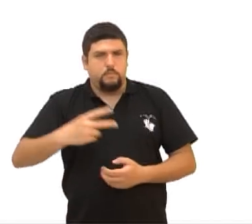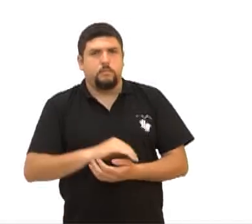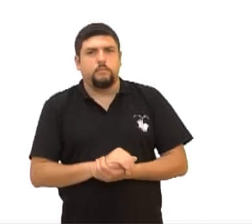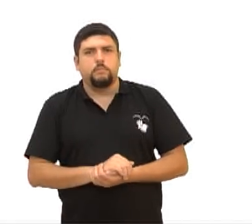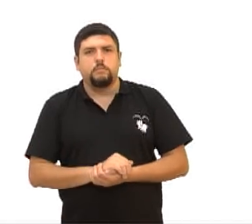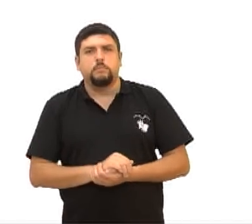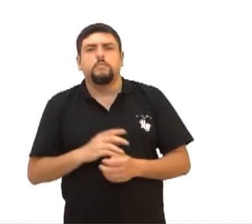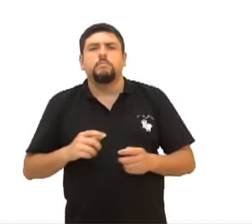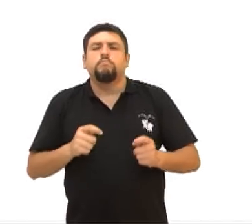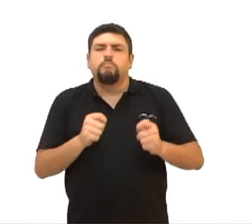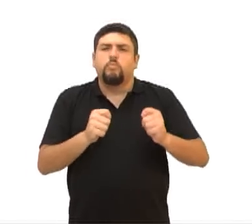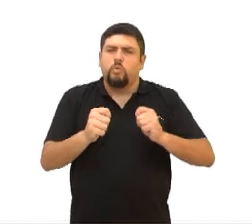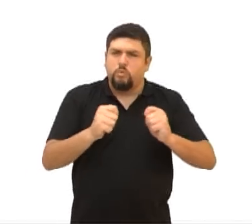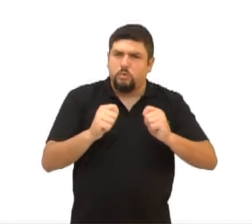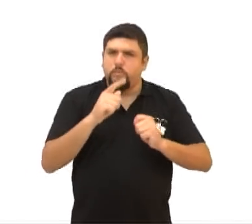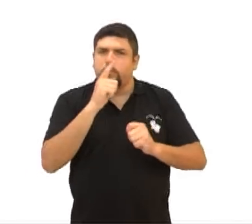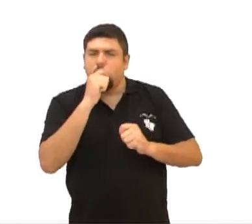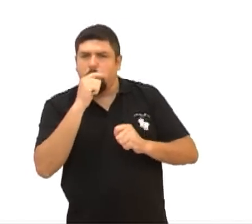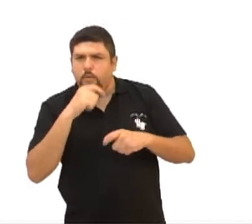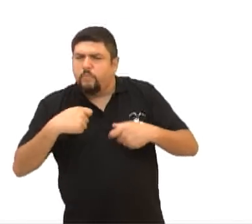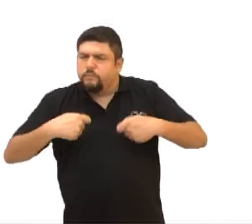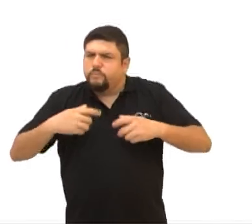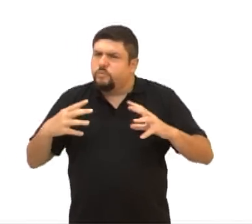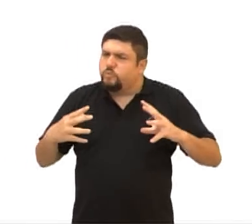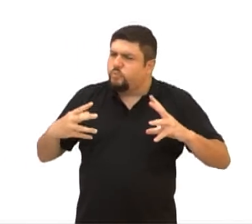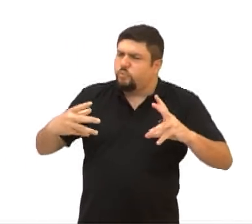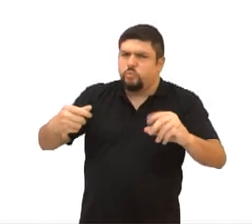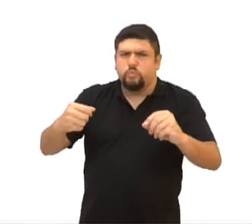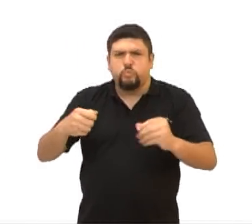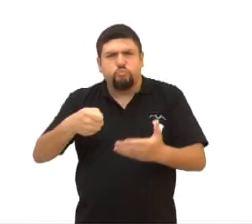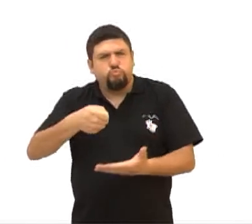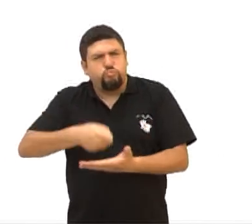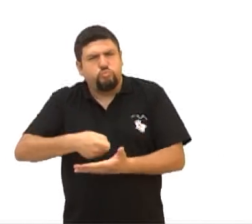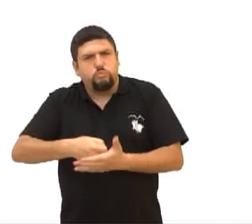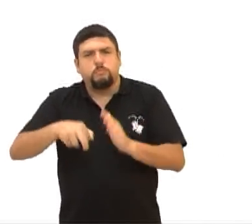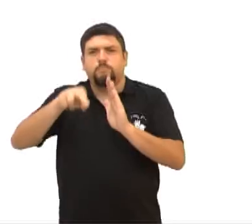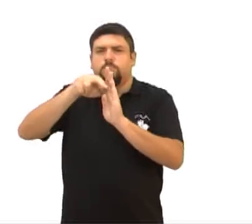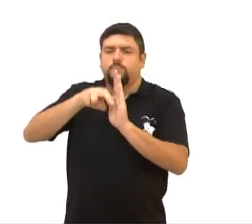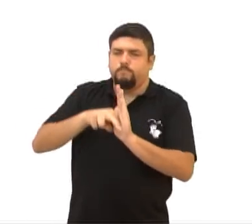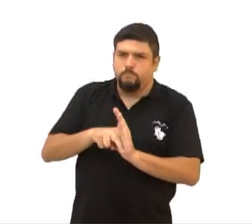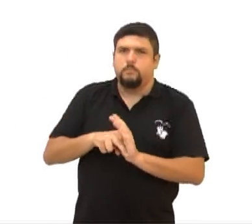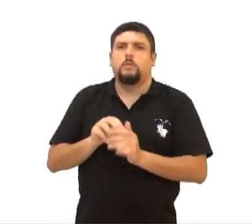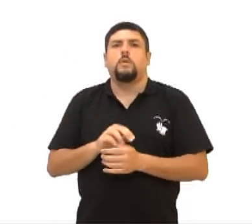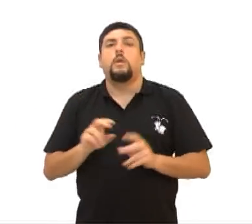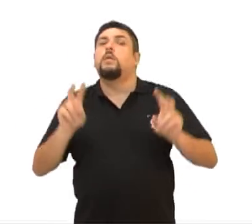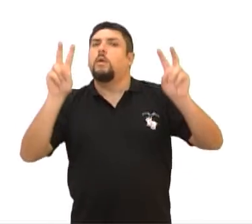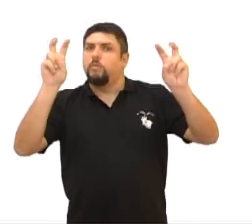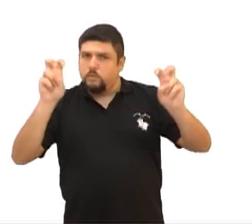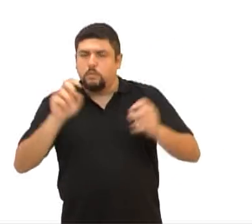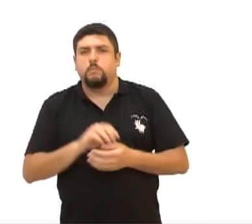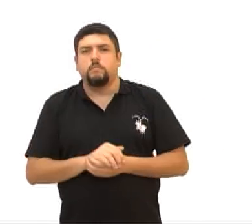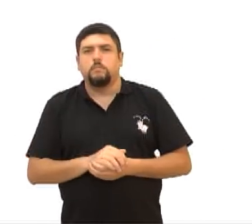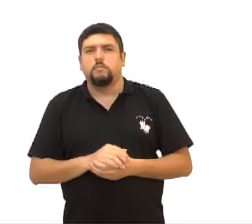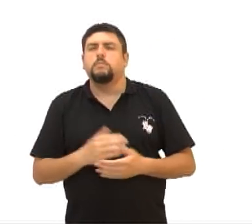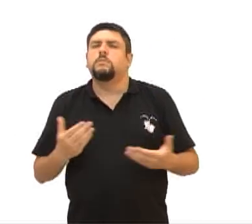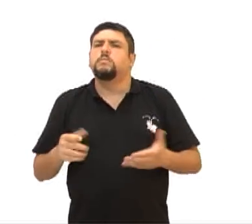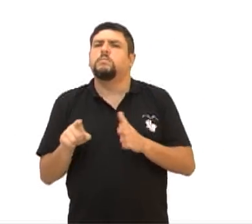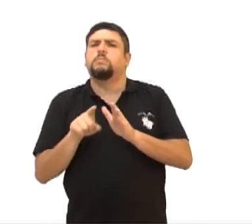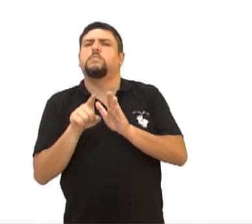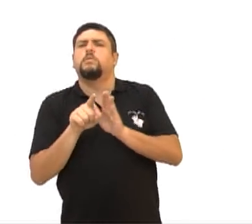Economia de água deve virar rotina, defende o especialista. Isso é o nosso título. Agora vem a